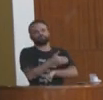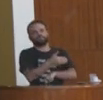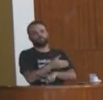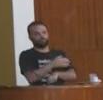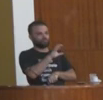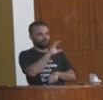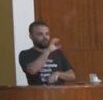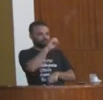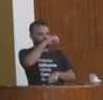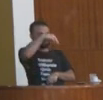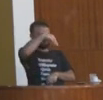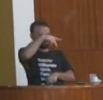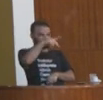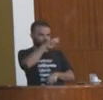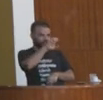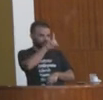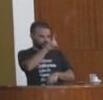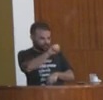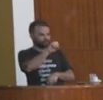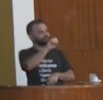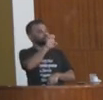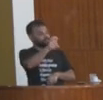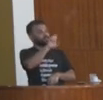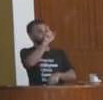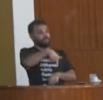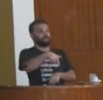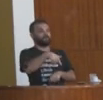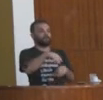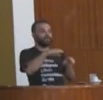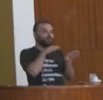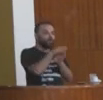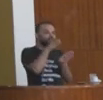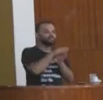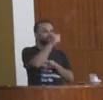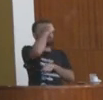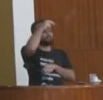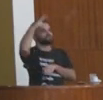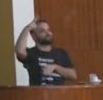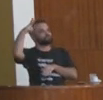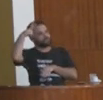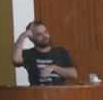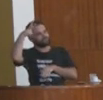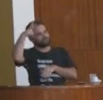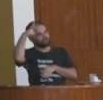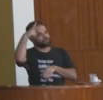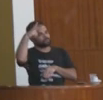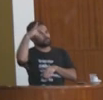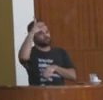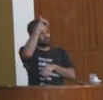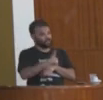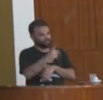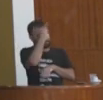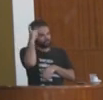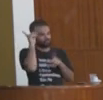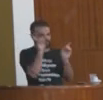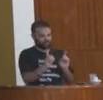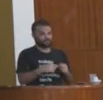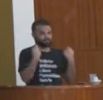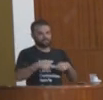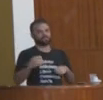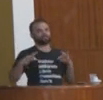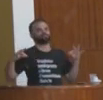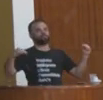COMPED, que é o Conselho Municipal dos Direitos da Pessoa com Deficiência, está nesse preparativo e precisa muito da participação de